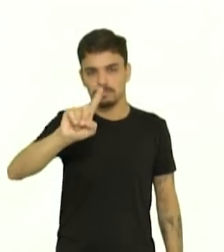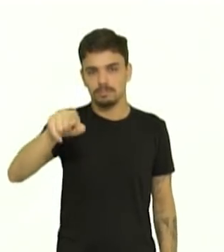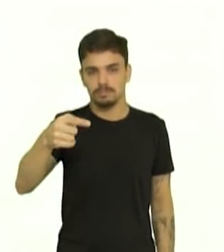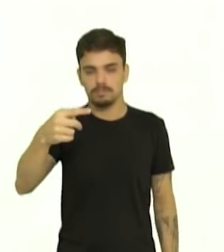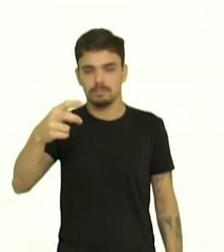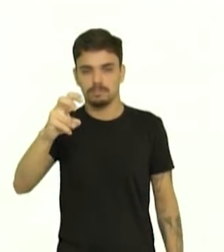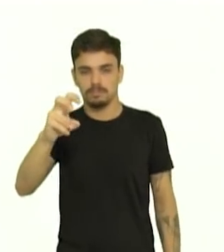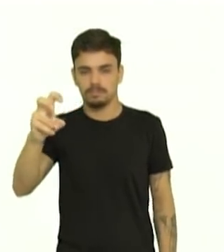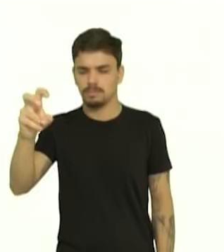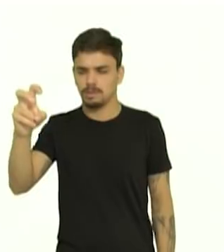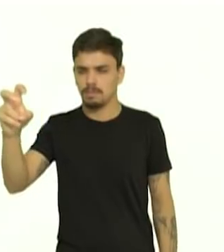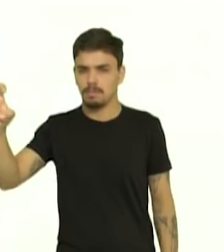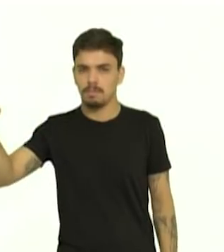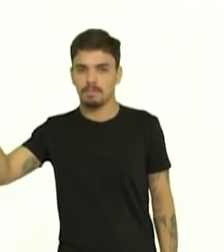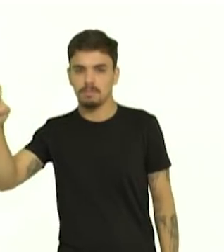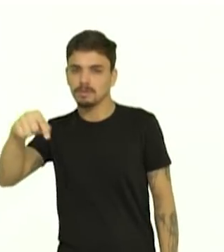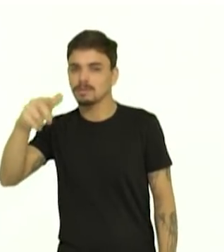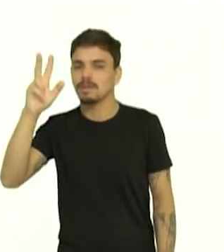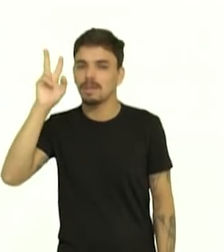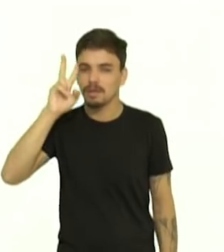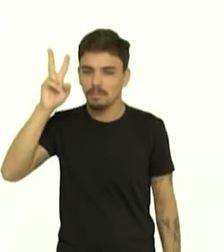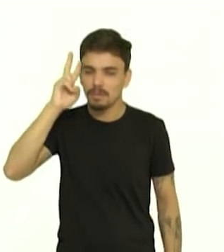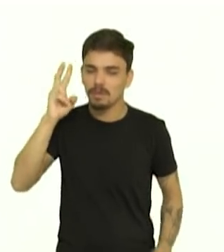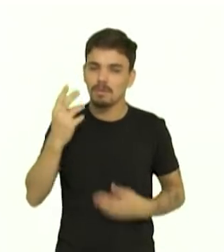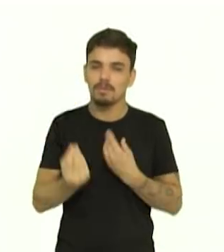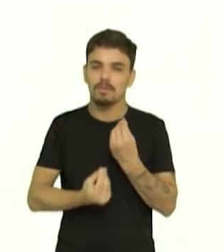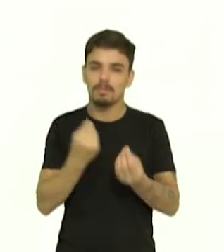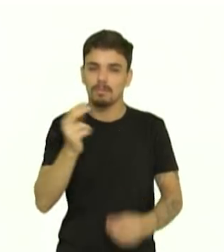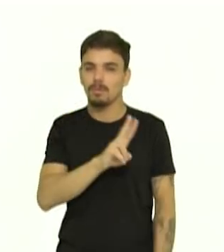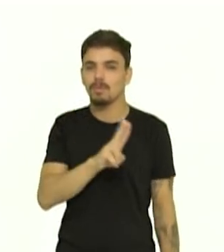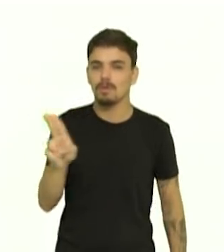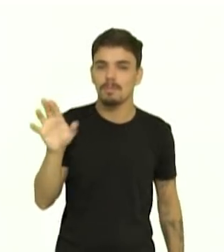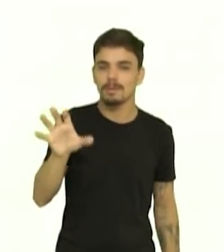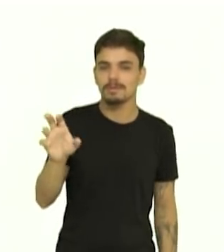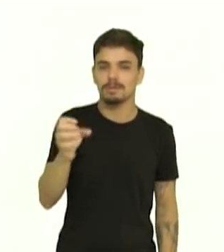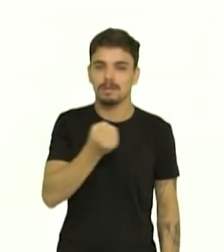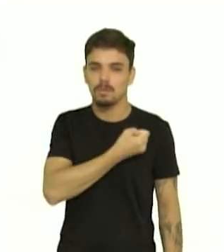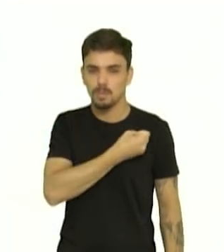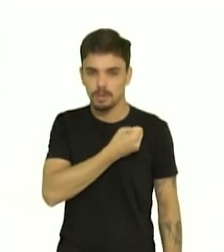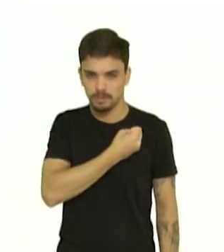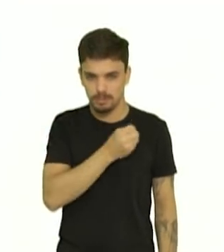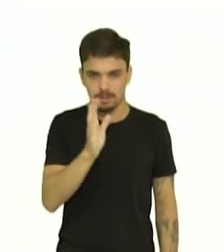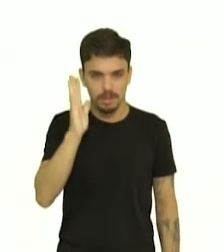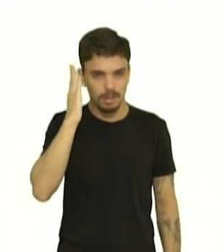0,5555 infinito. E eu acho que você já lembrou o nome desse número, tá?